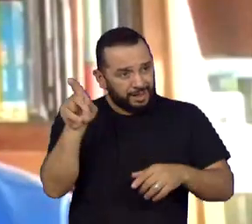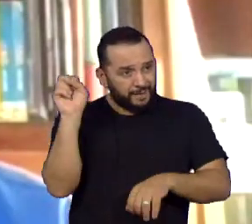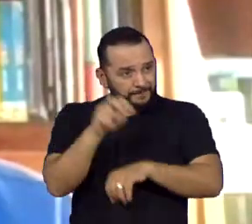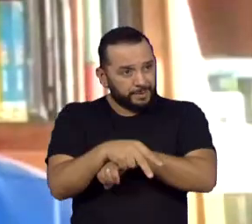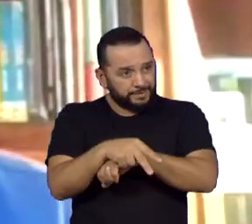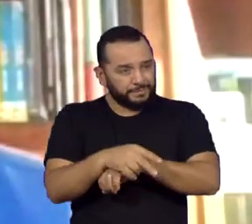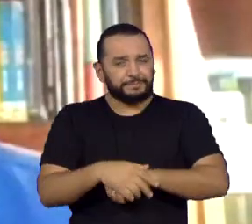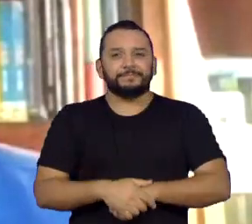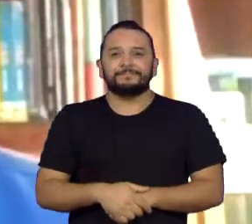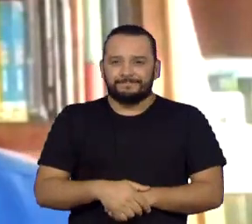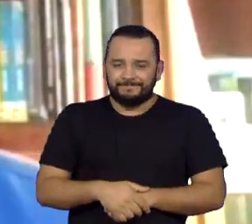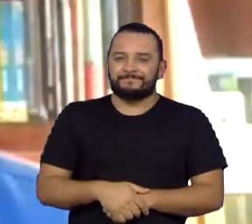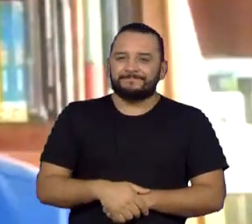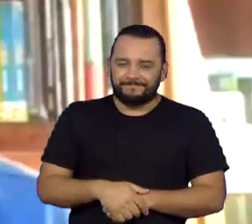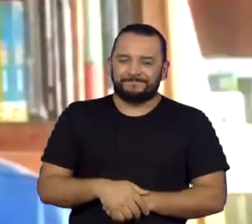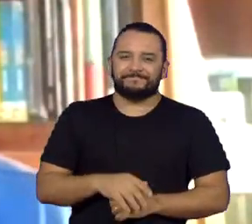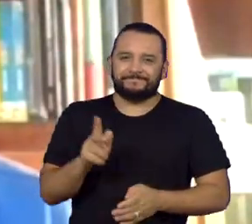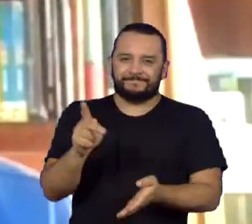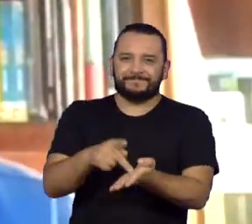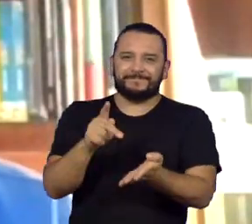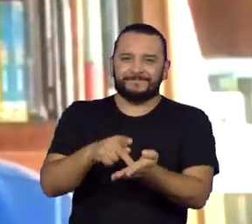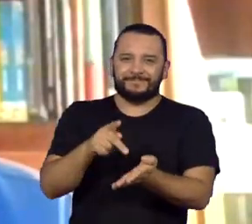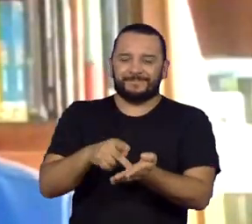Pois é. Aí